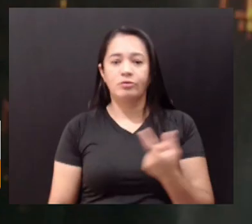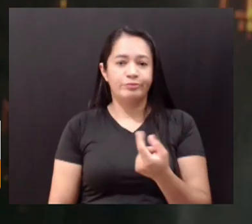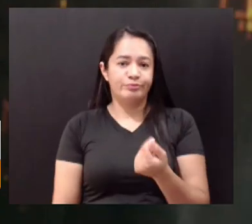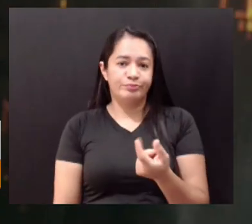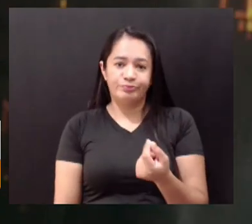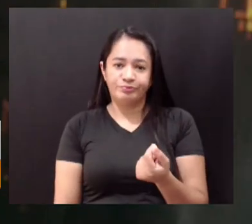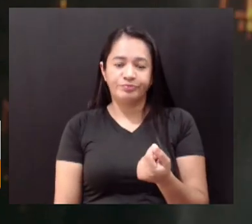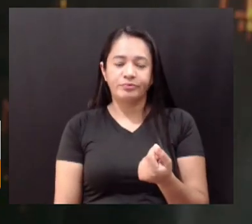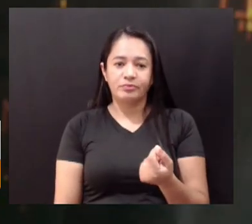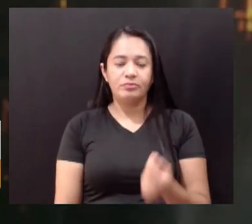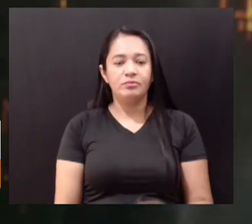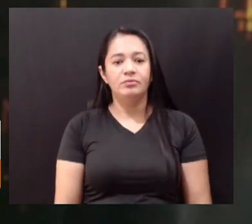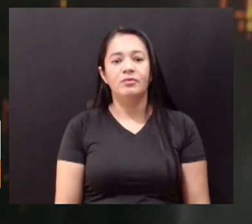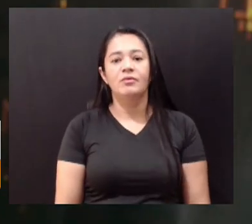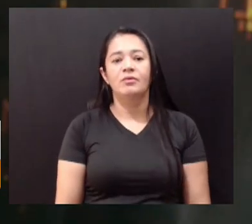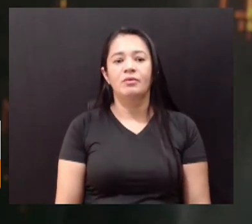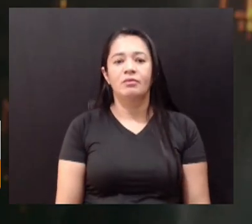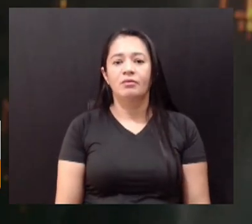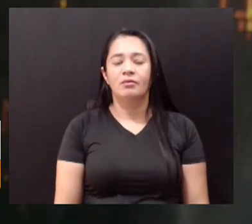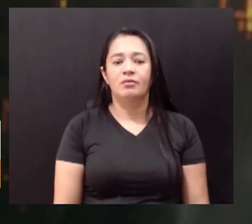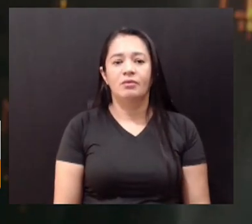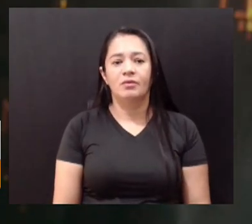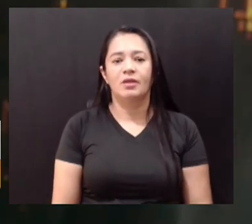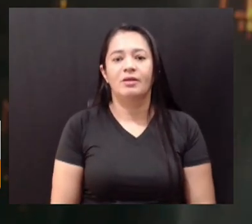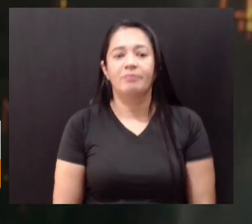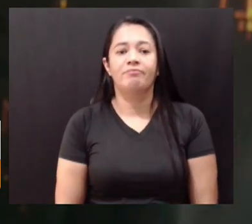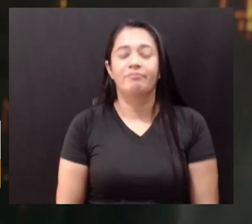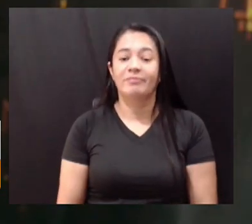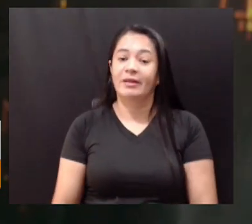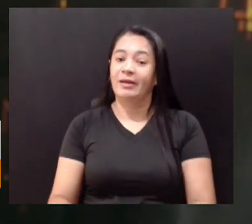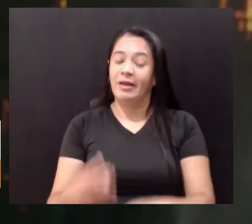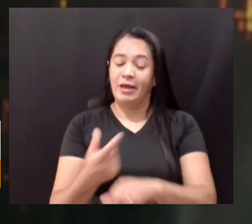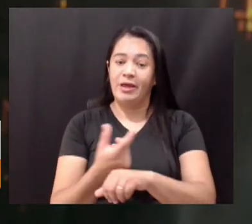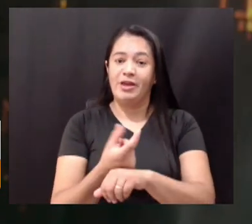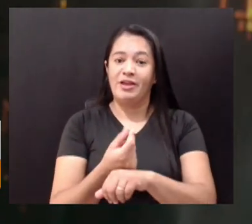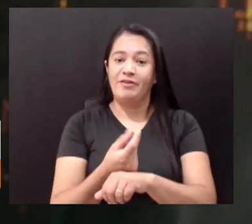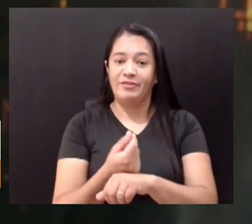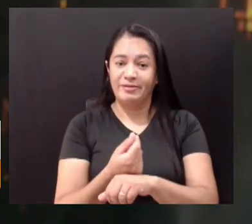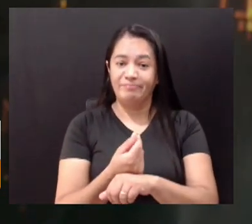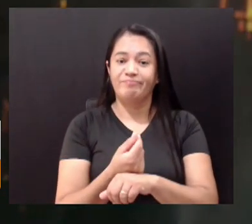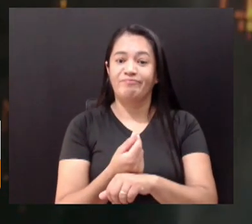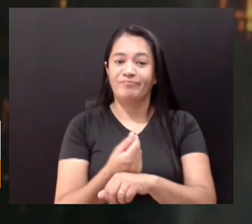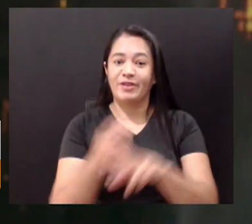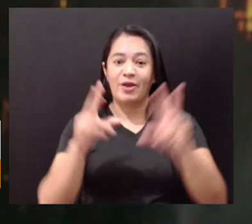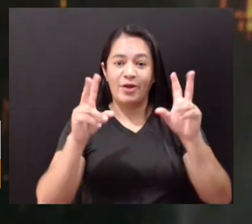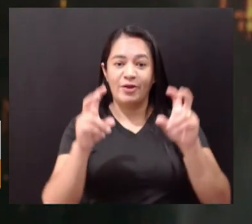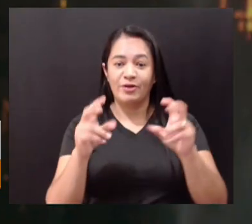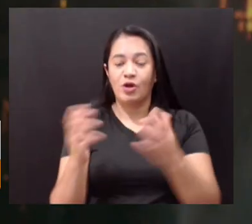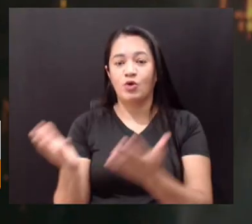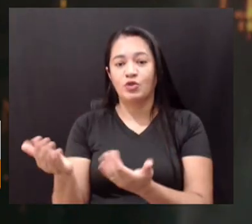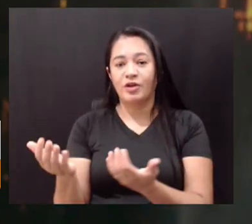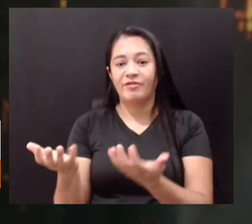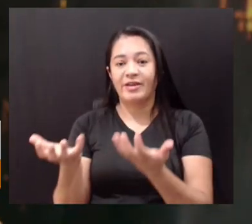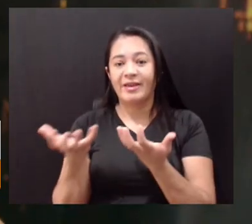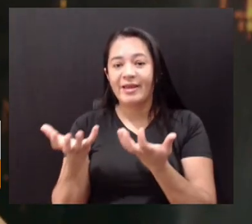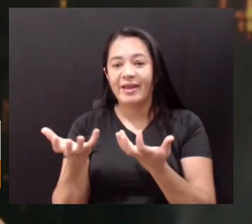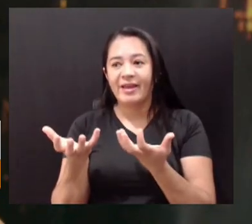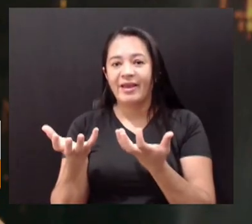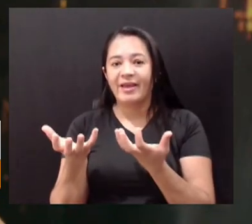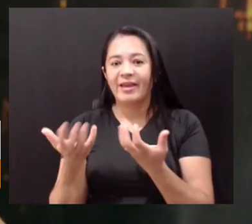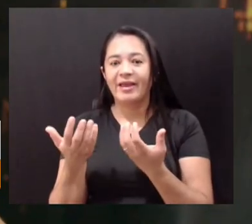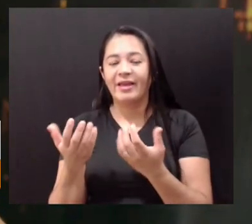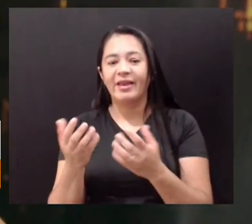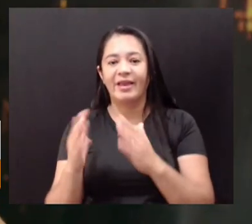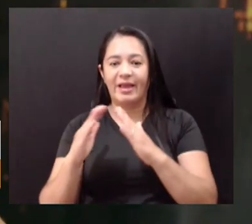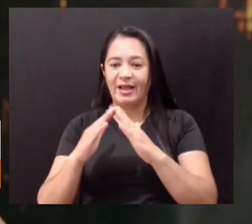questão financeira é a questão aqui do André, né, que o jovem quer sair de casa, não consegue pela questão financeira, mas aí às